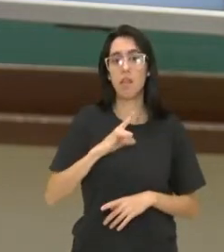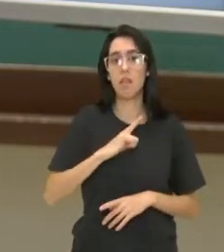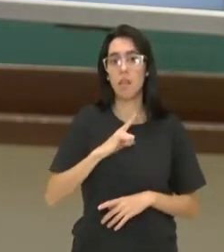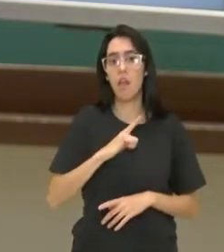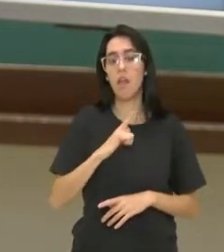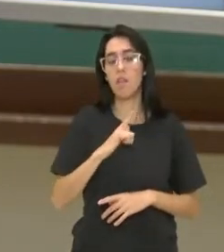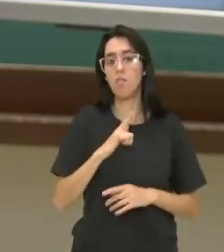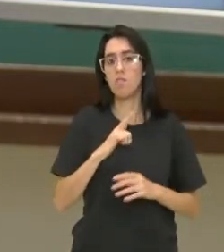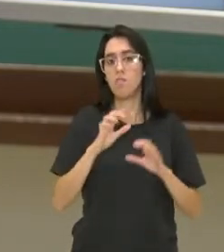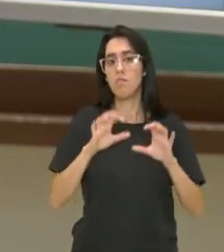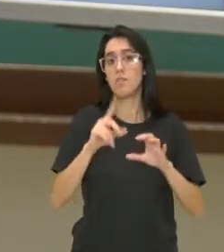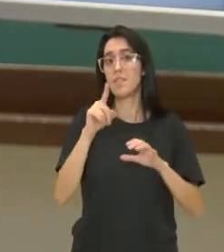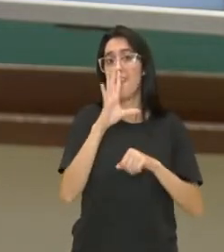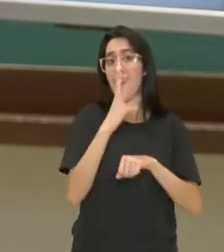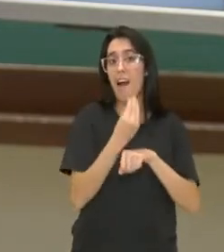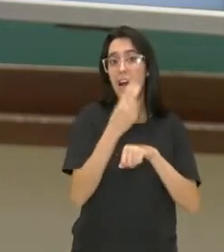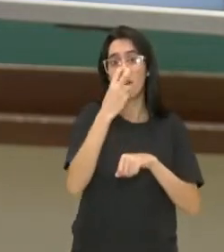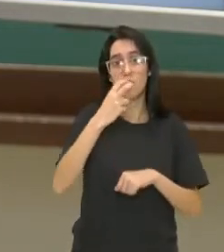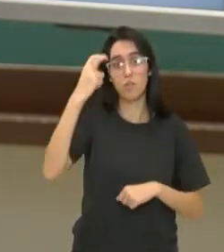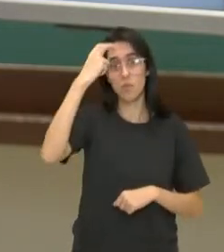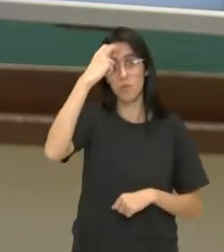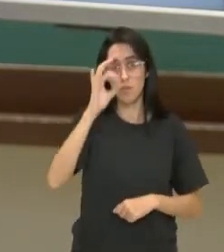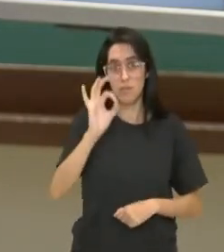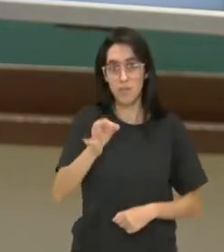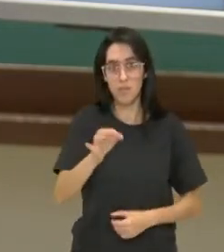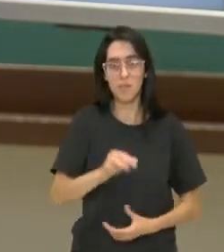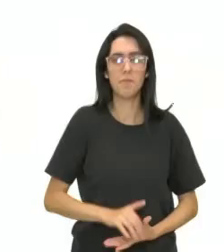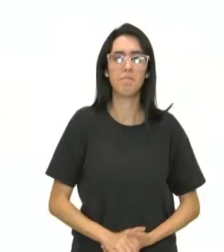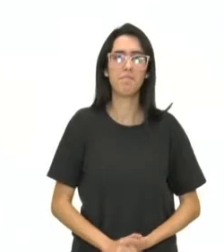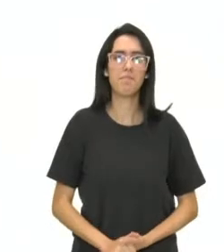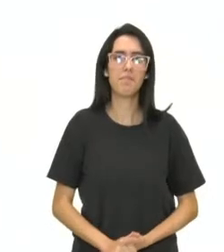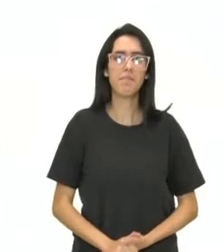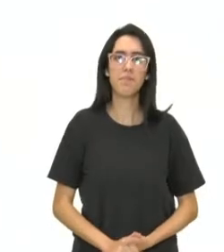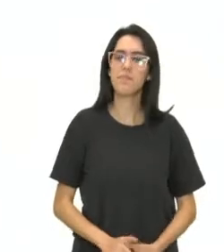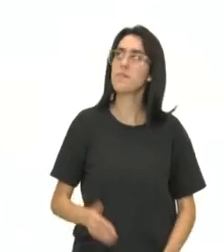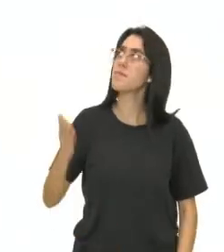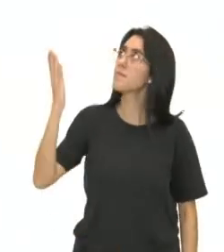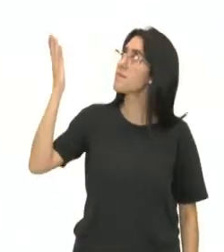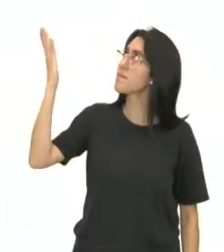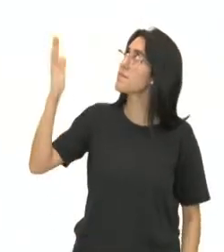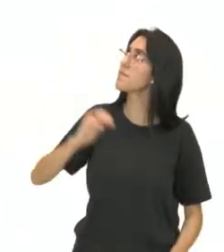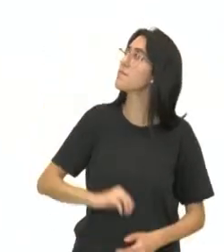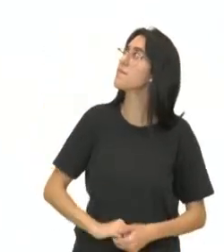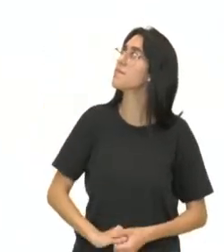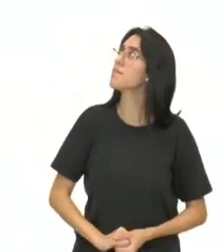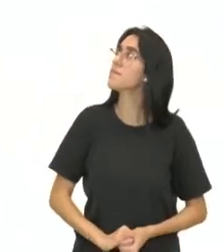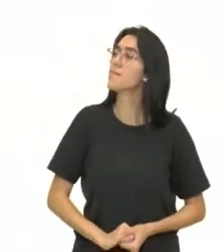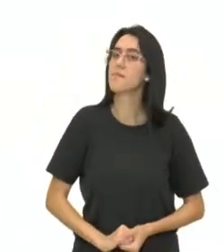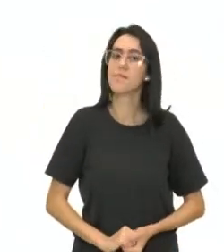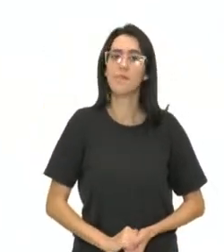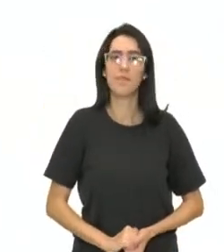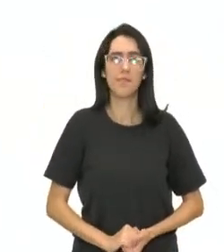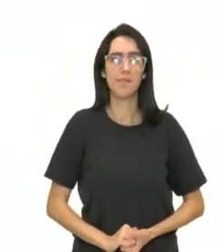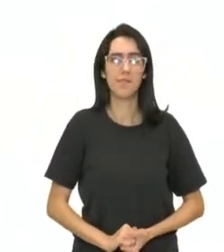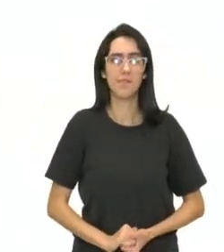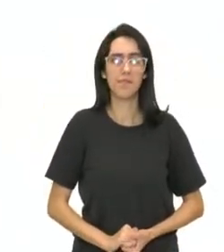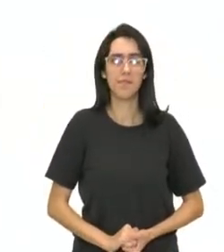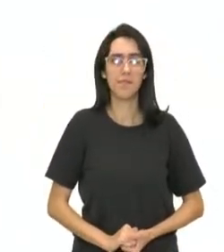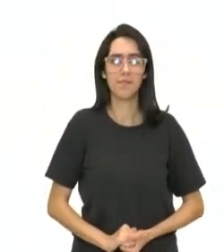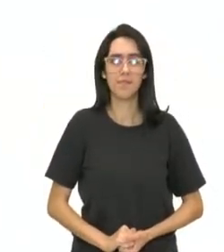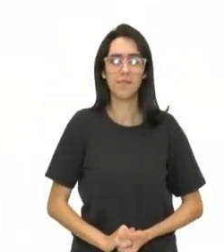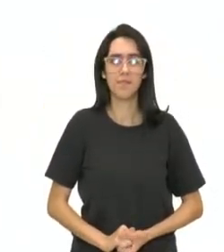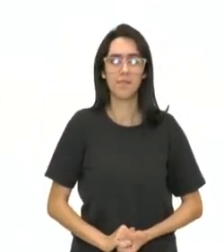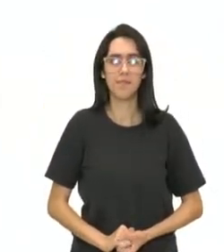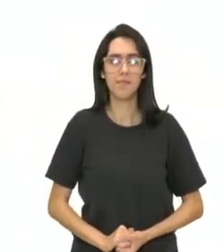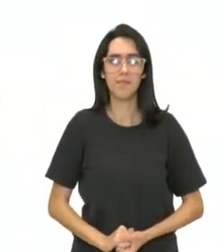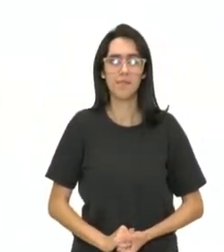né do cinema cinema é arte a cultura vamos a ler lá em influência deles cinema a pensar que era divertir sem